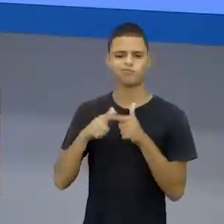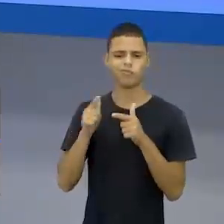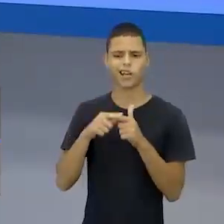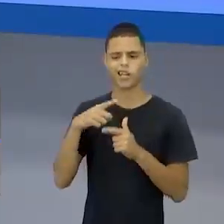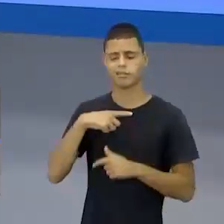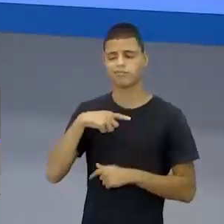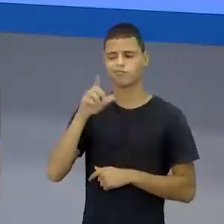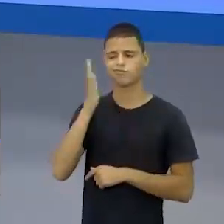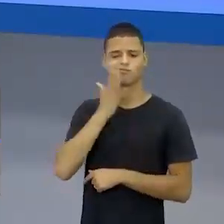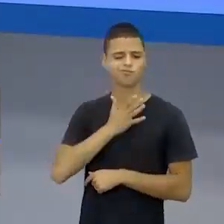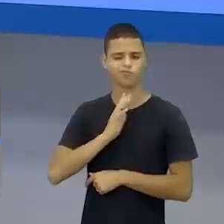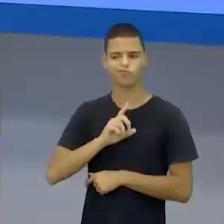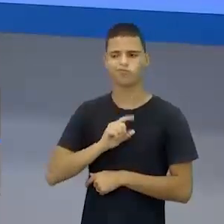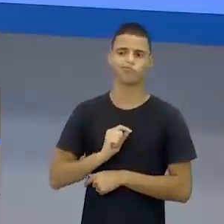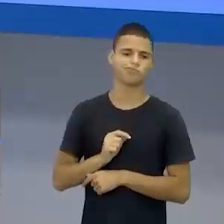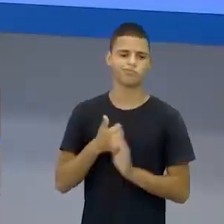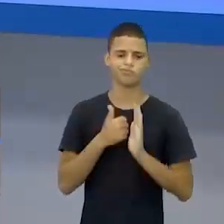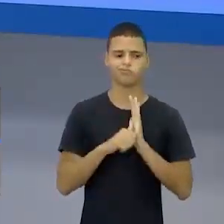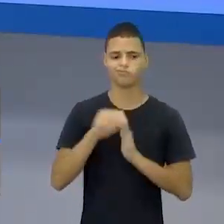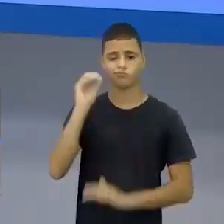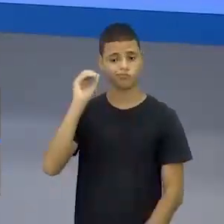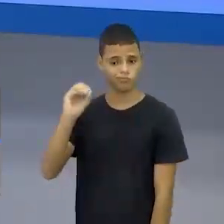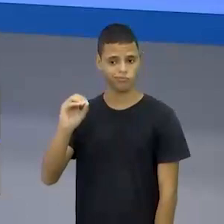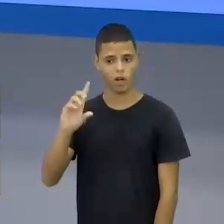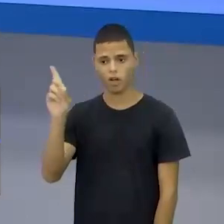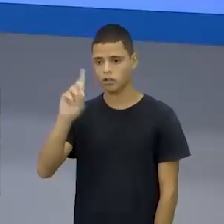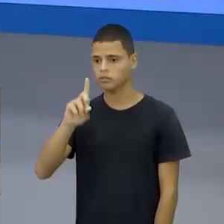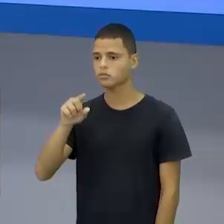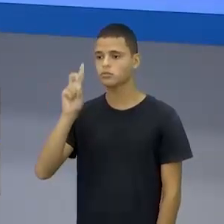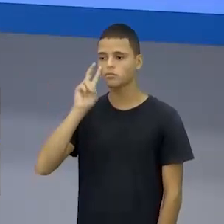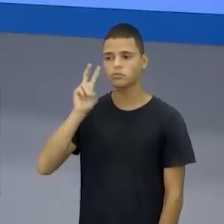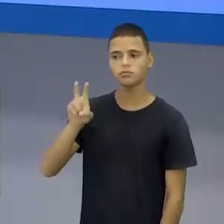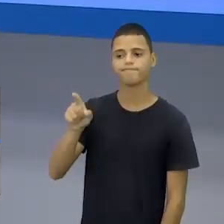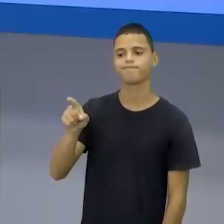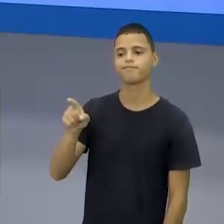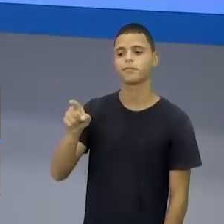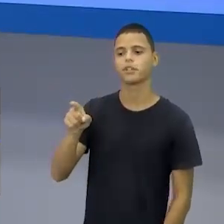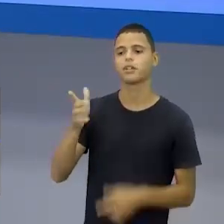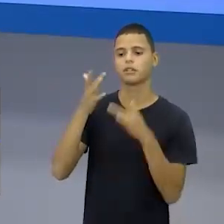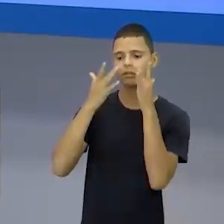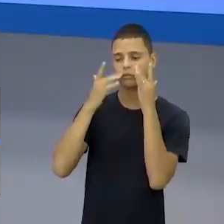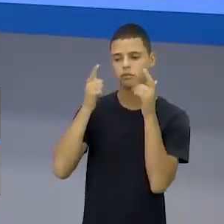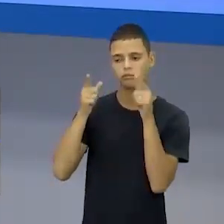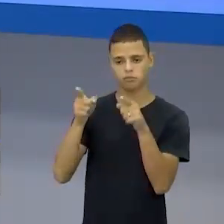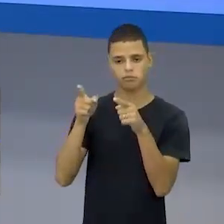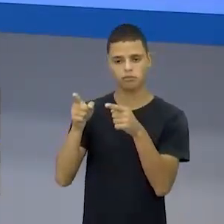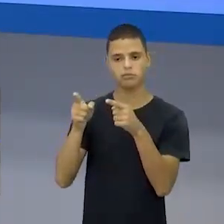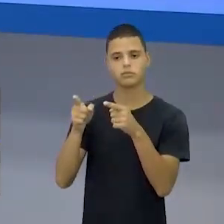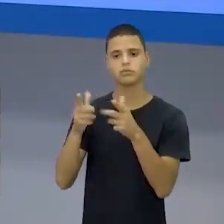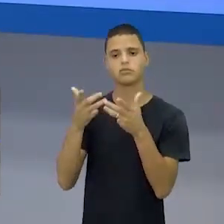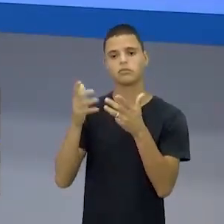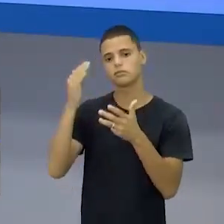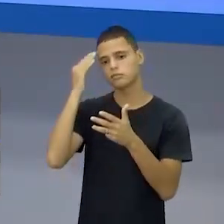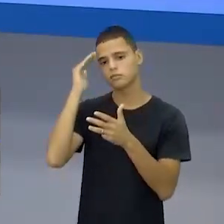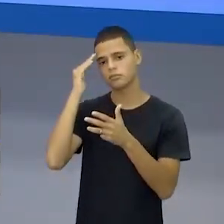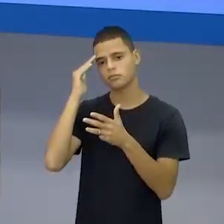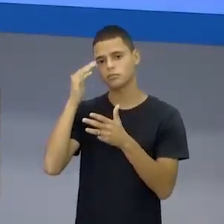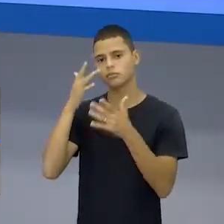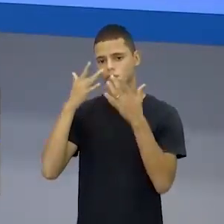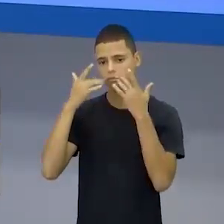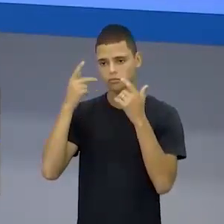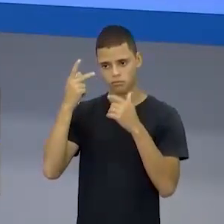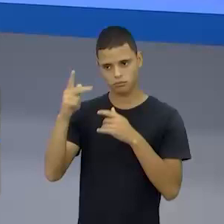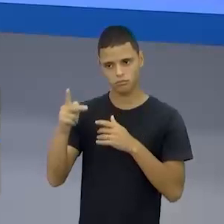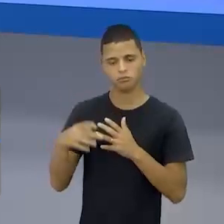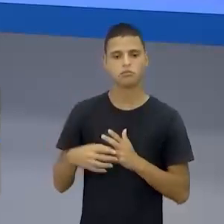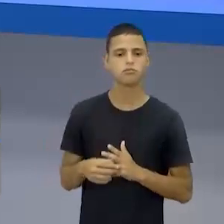Então, não pensa que aquela pessoa fez aquilo para você. Não, você vai olhar para a pessoa e falar, estou vendo a apresentação dela e eu quero entender a apresentação dela.